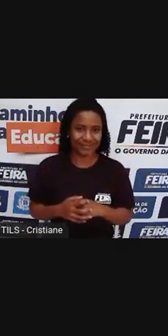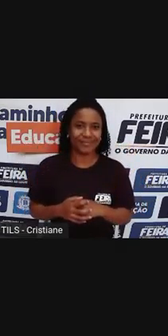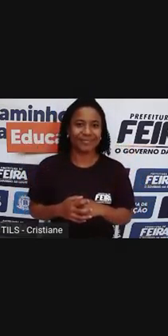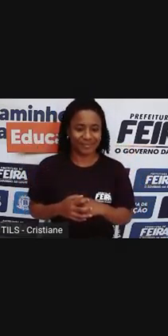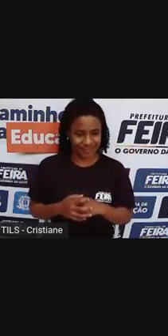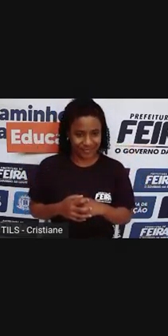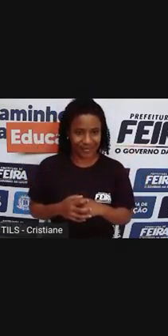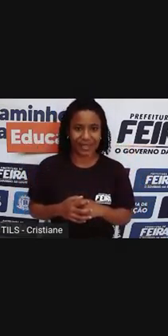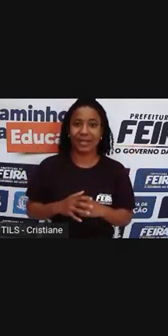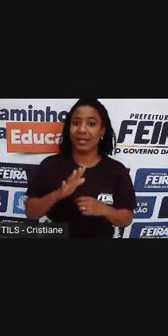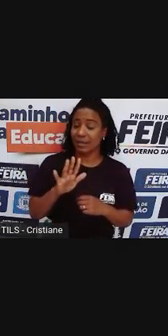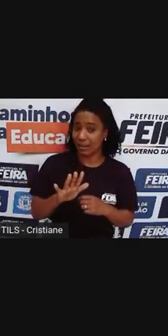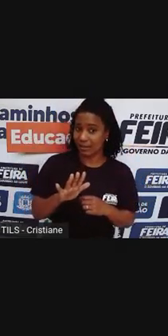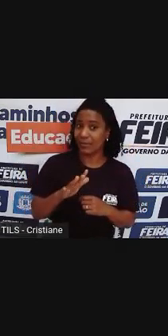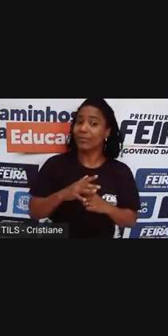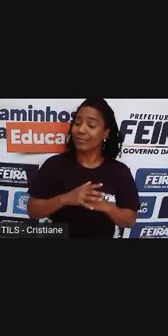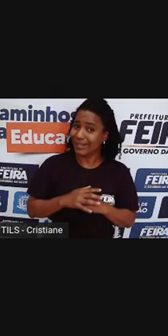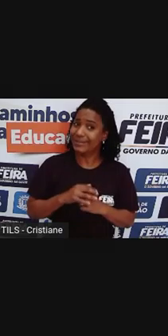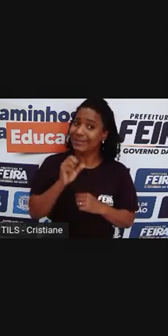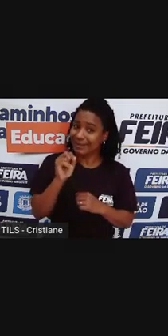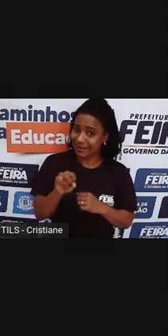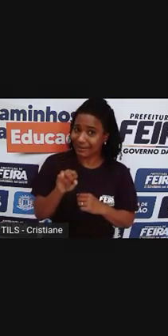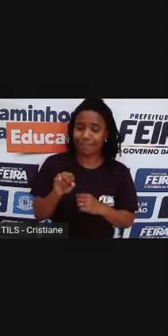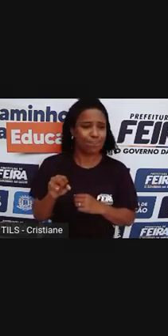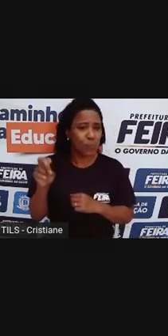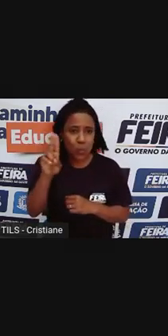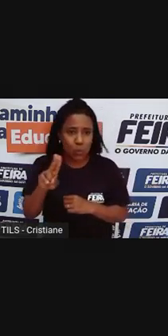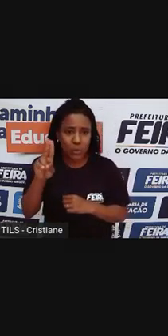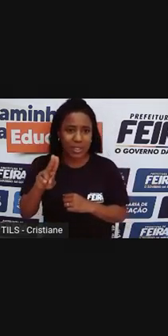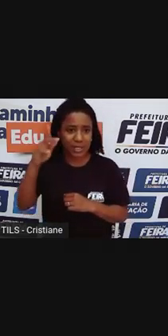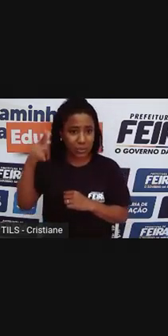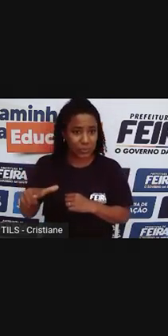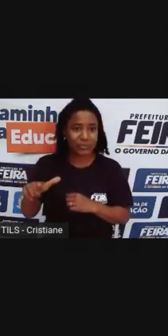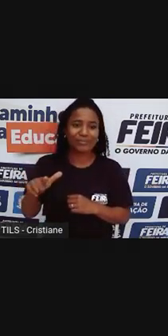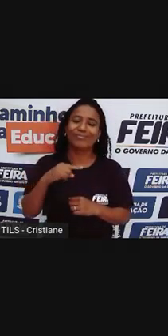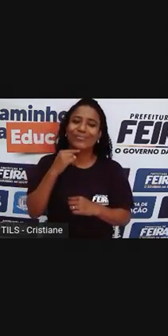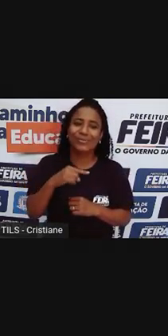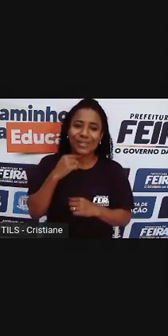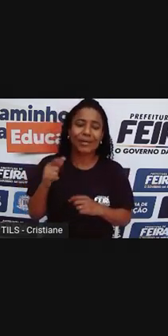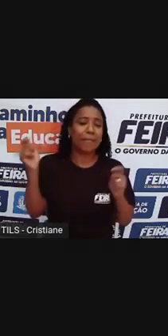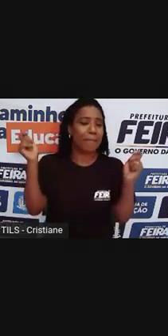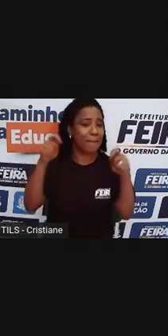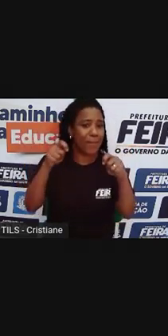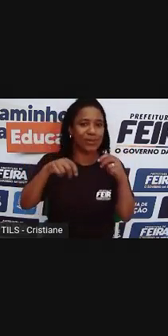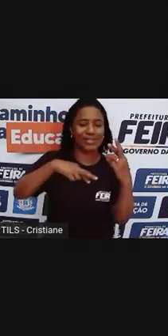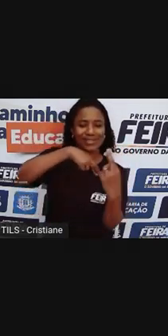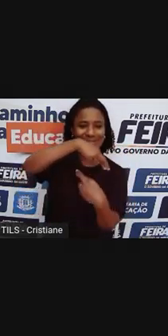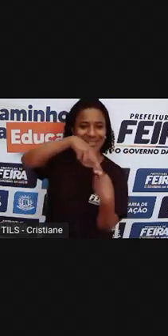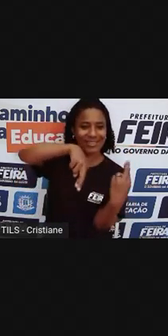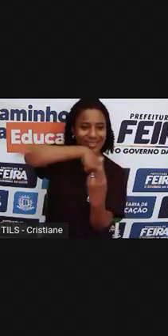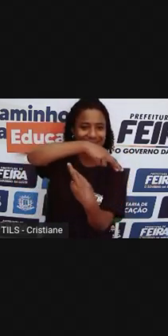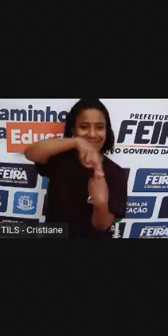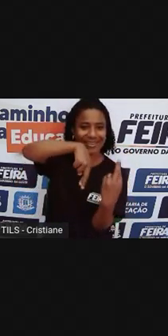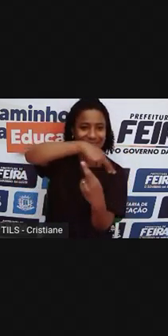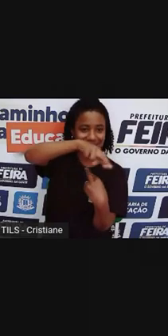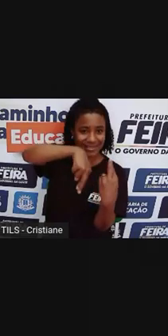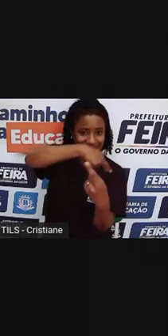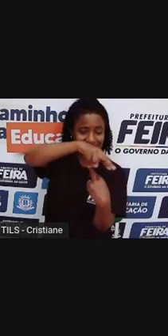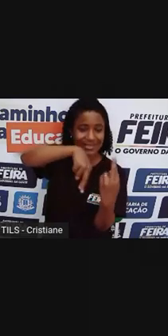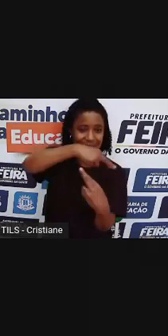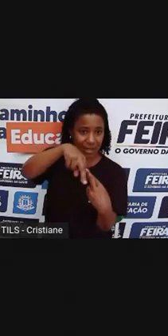Mas, quando isso não for possível, é preciso reciclar. Separe o resíduo orgânico, que são os restos de alimentos, dos resíduos secos